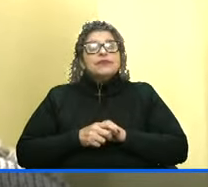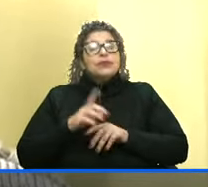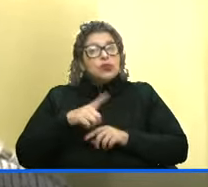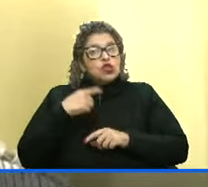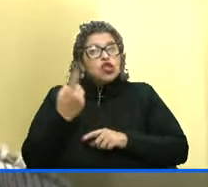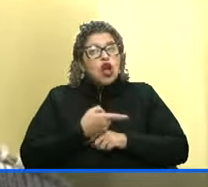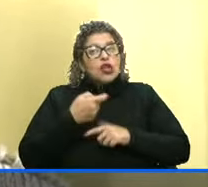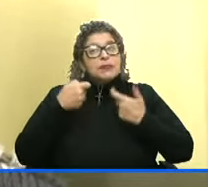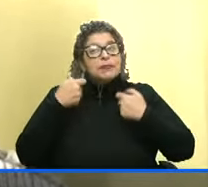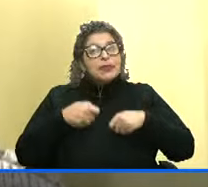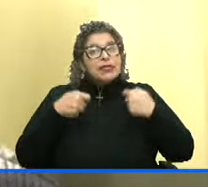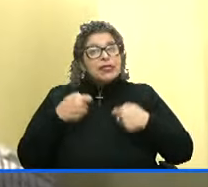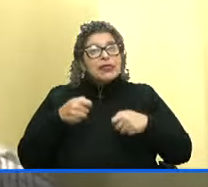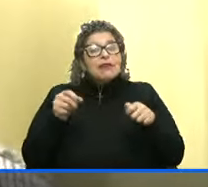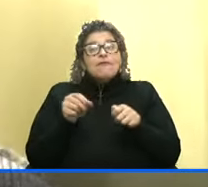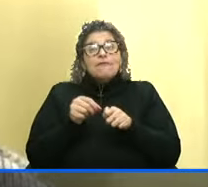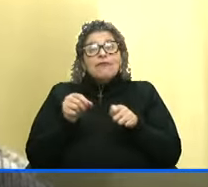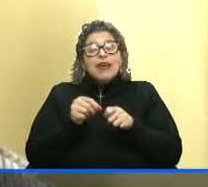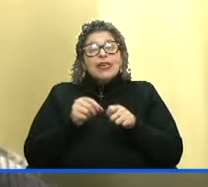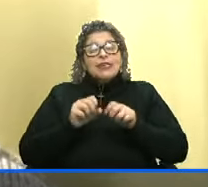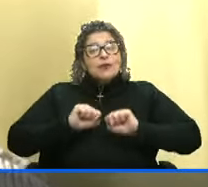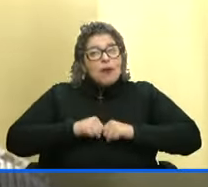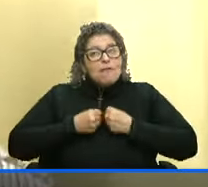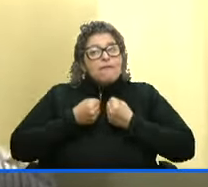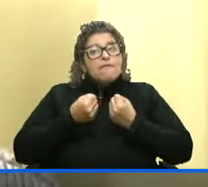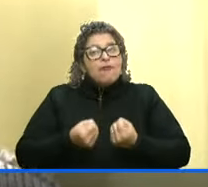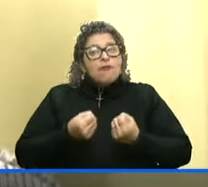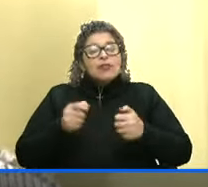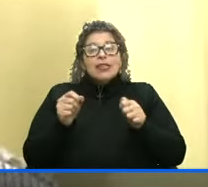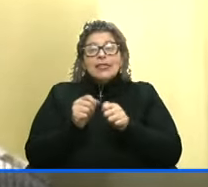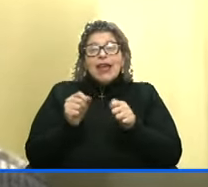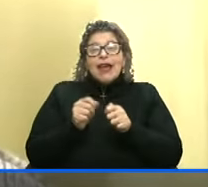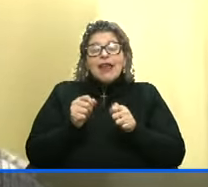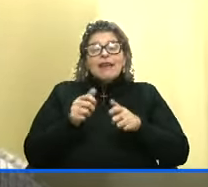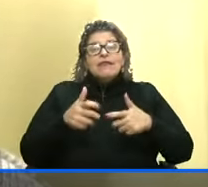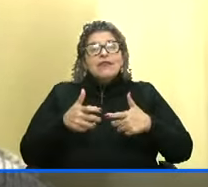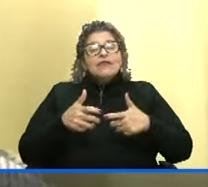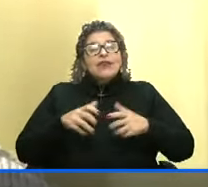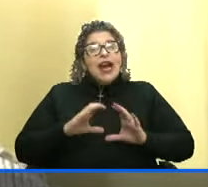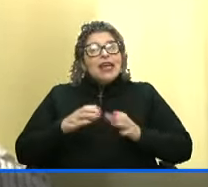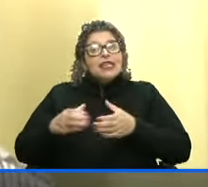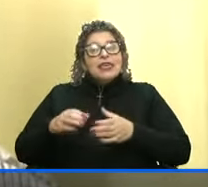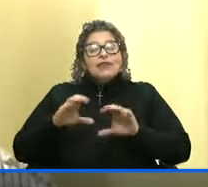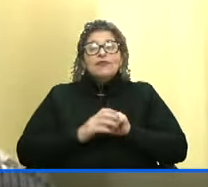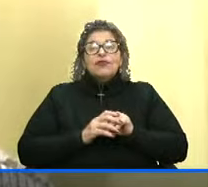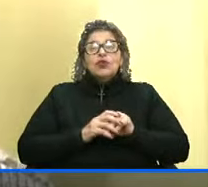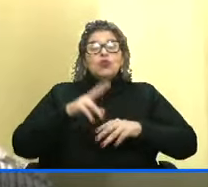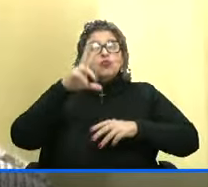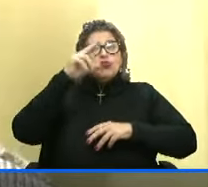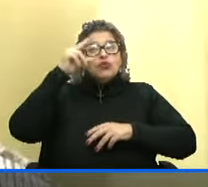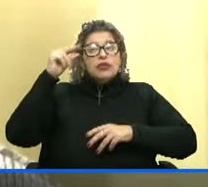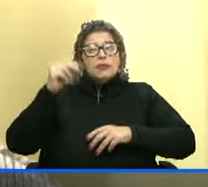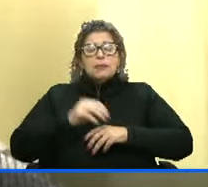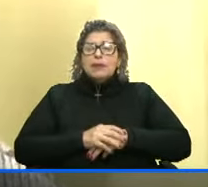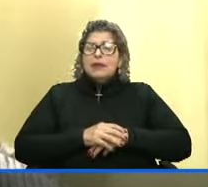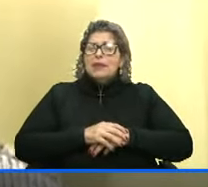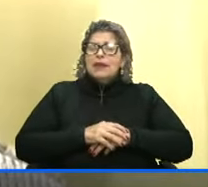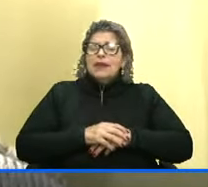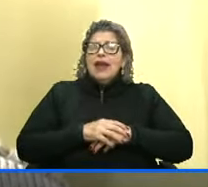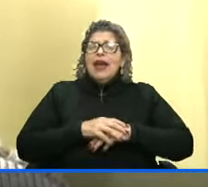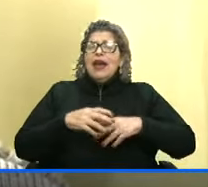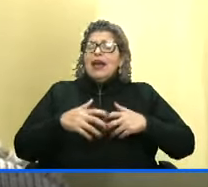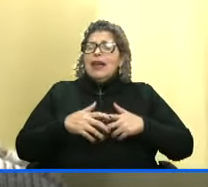Nós precisamos fazer uma força-tarefa a nível municipal, reunindo os atores da Assembleia, como a